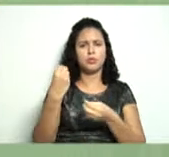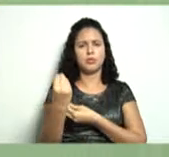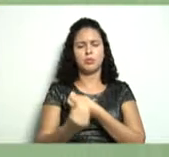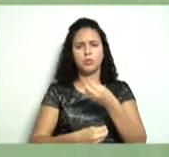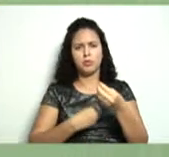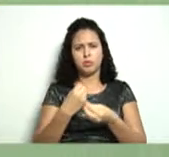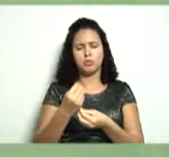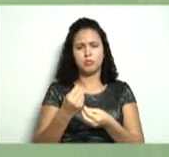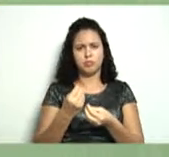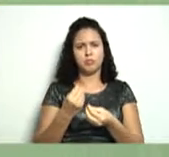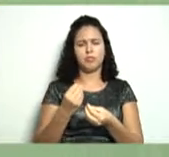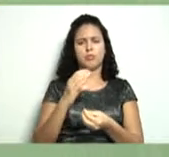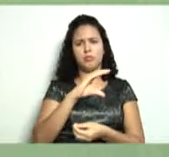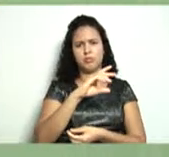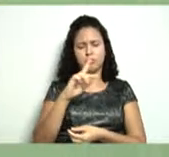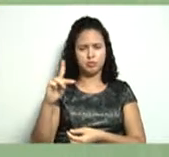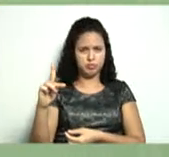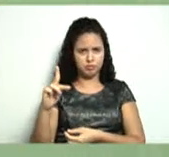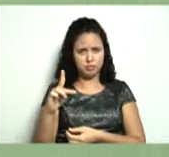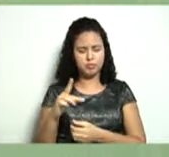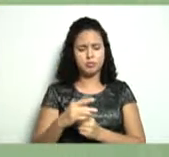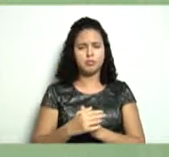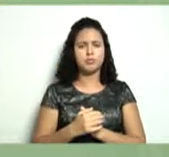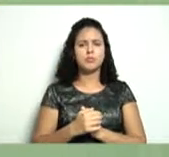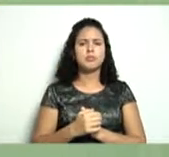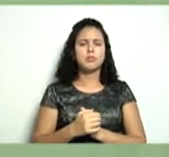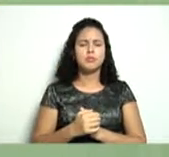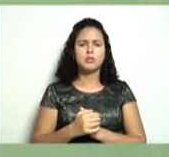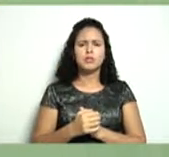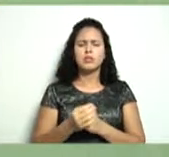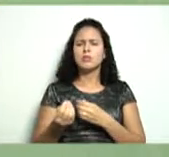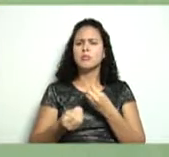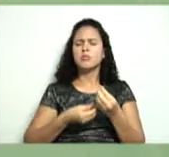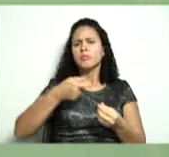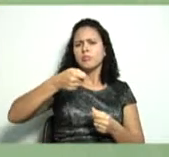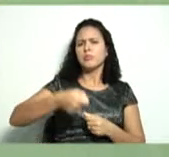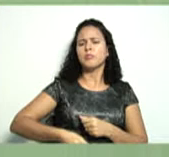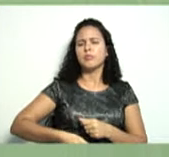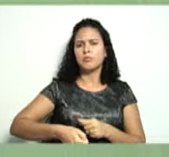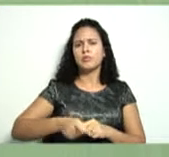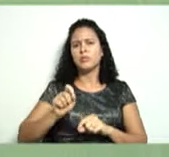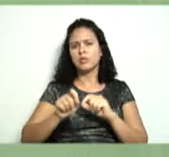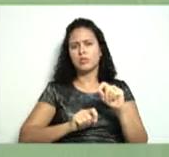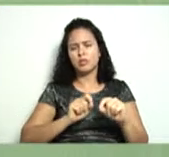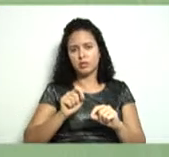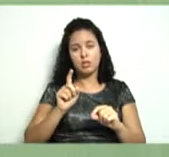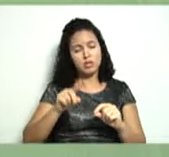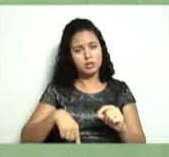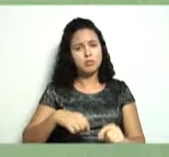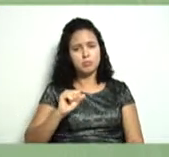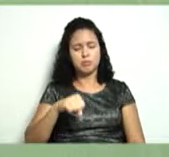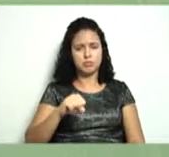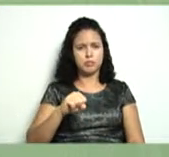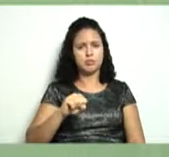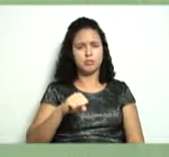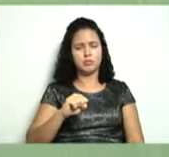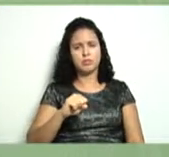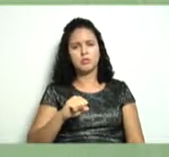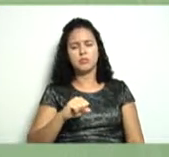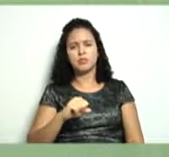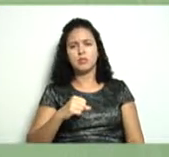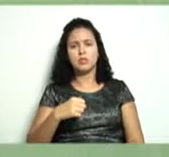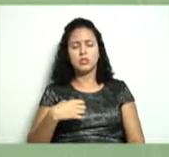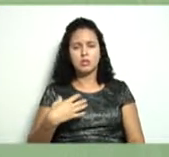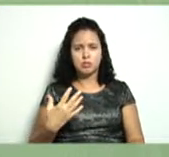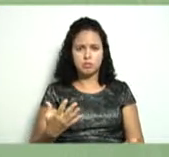o funcionamento. Professora, disciplinar como será o seu funcionamento? Sim! Ele vai dizer assim,